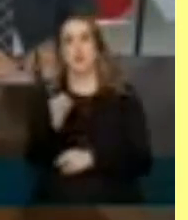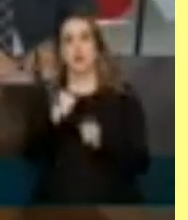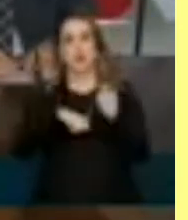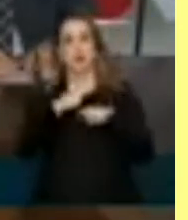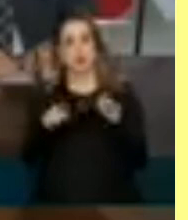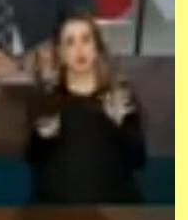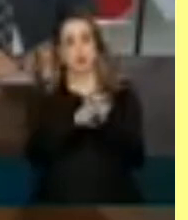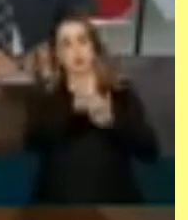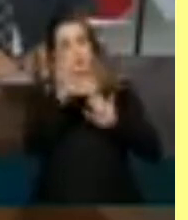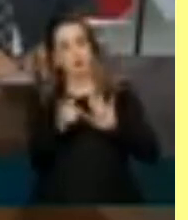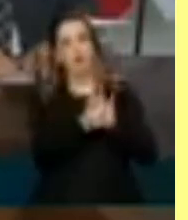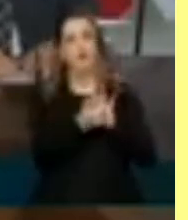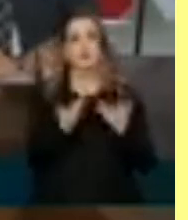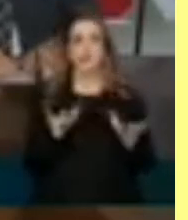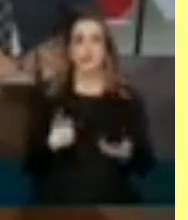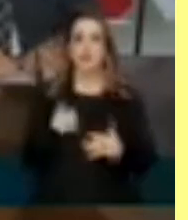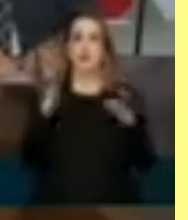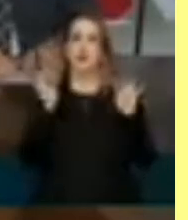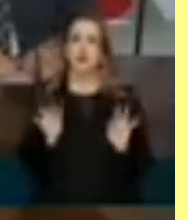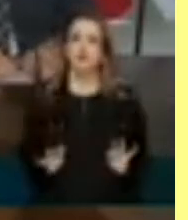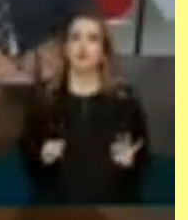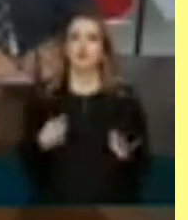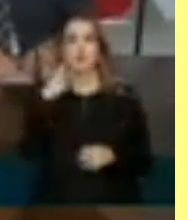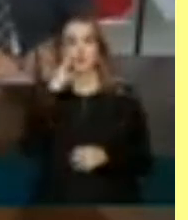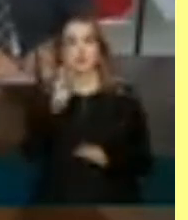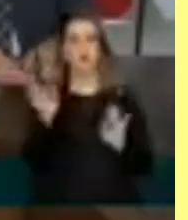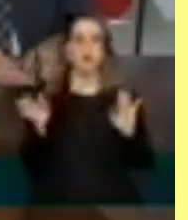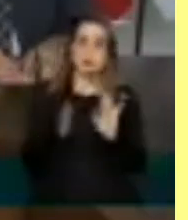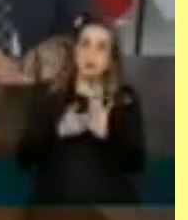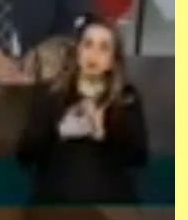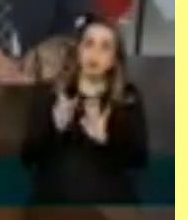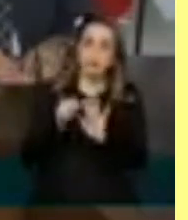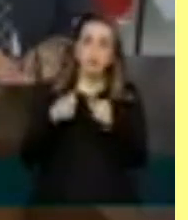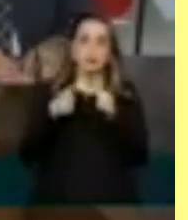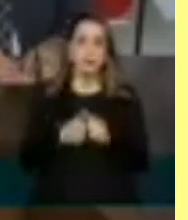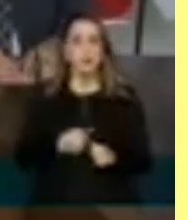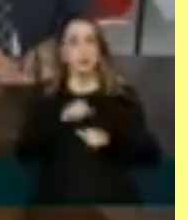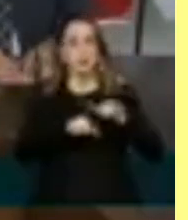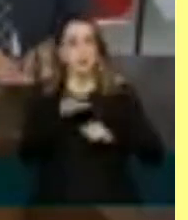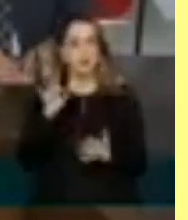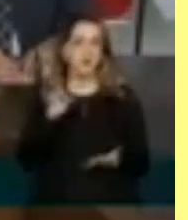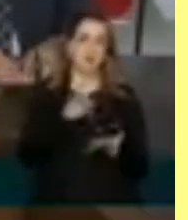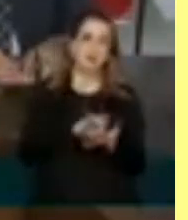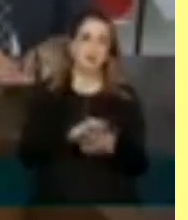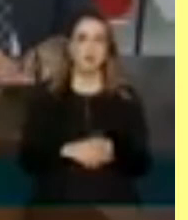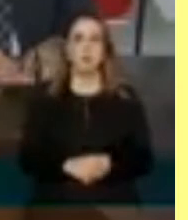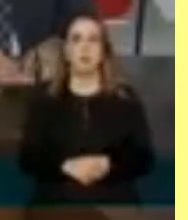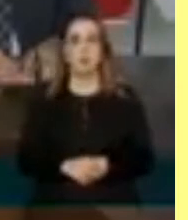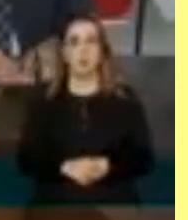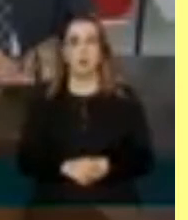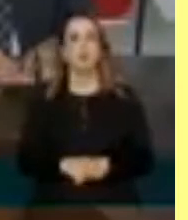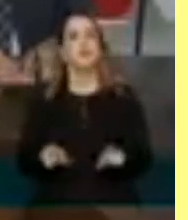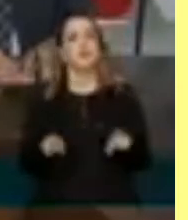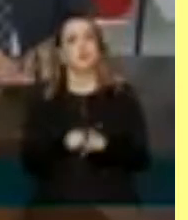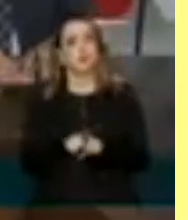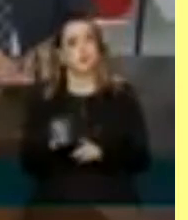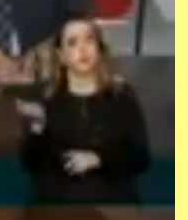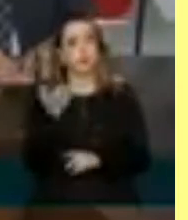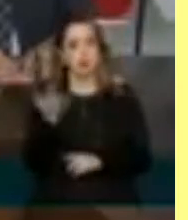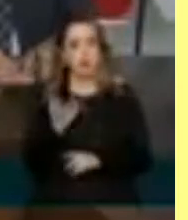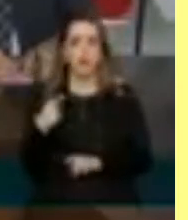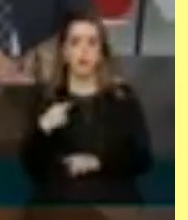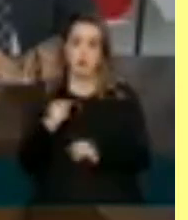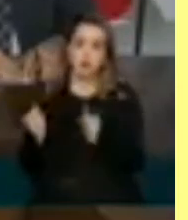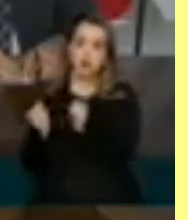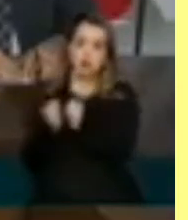amazônica. Fico contente de ver aquela proposta estar se tornando uma realidade. Aproveito para me juntar